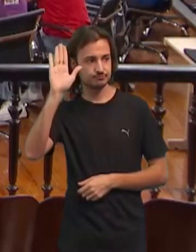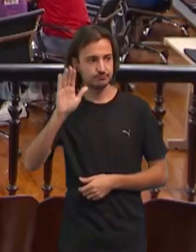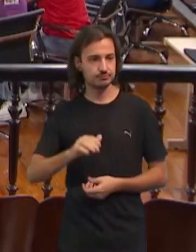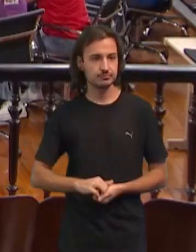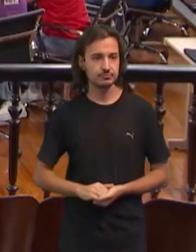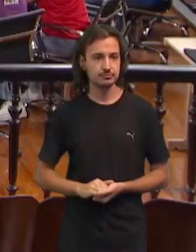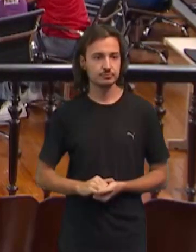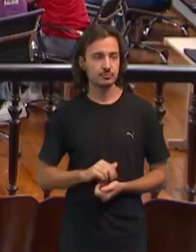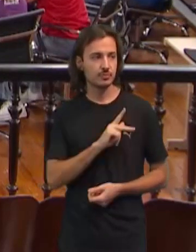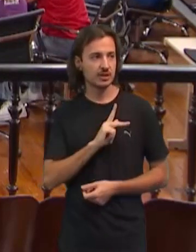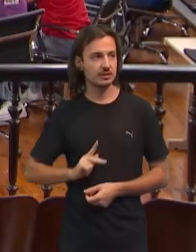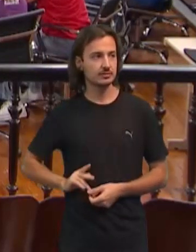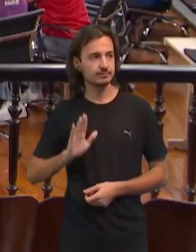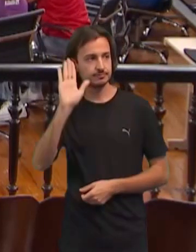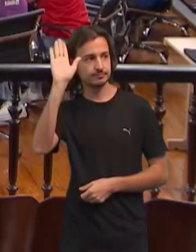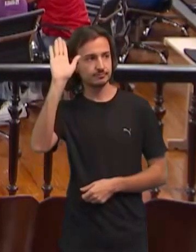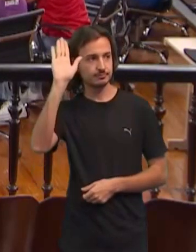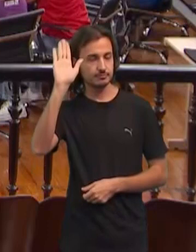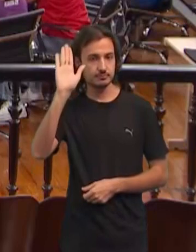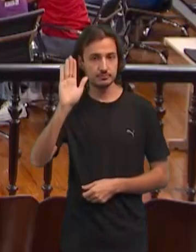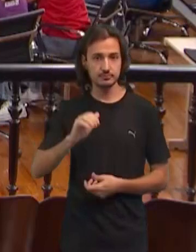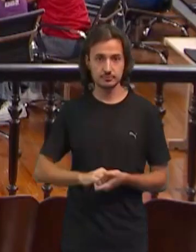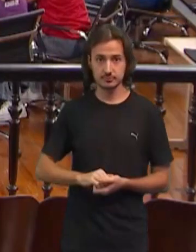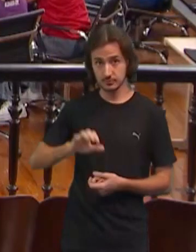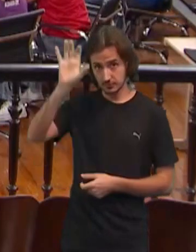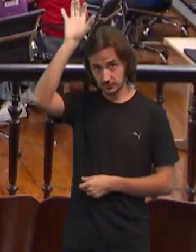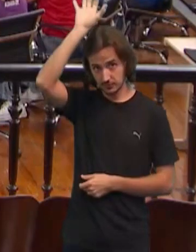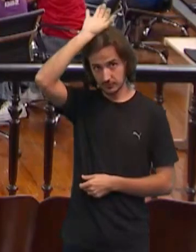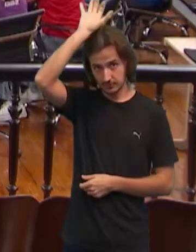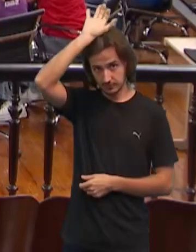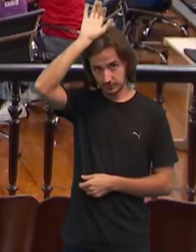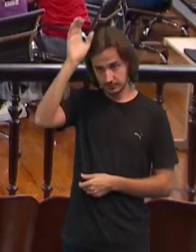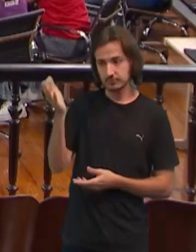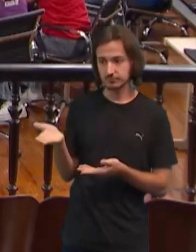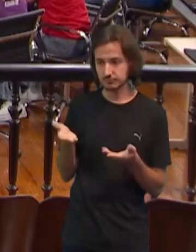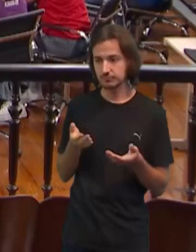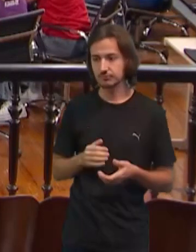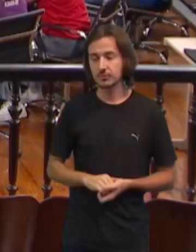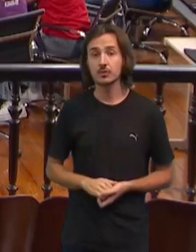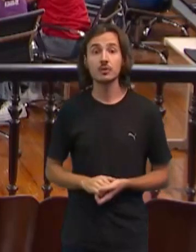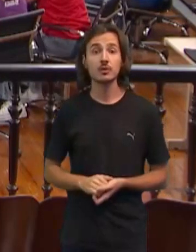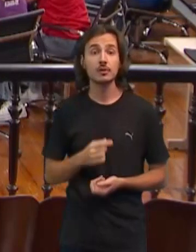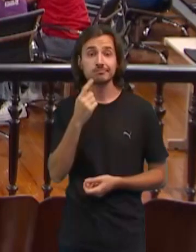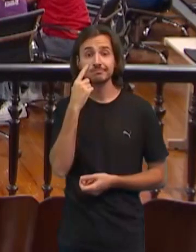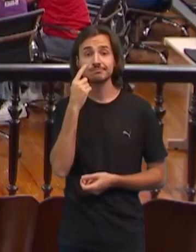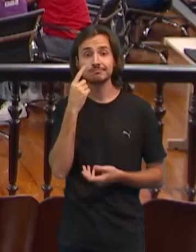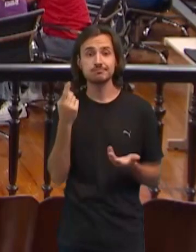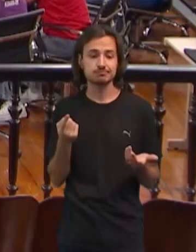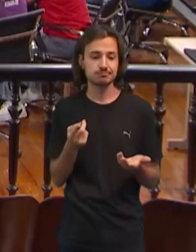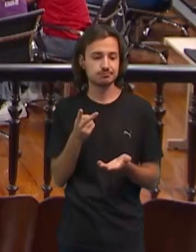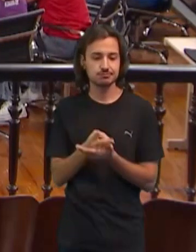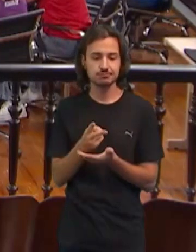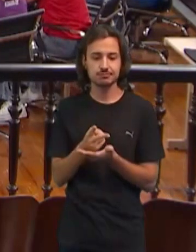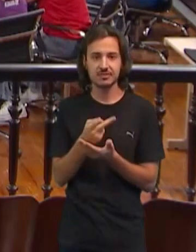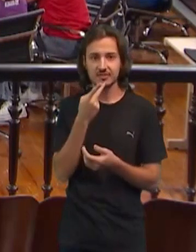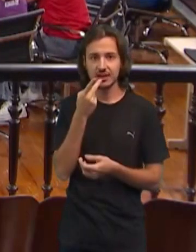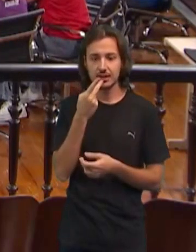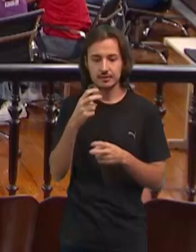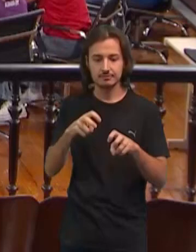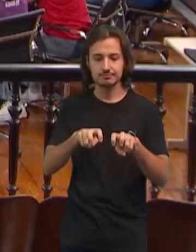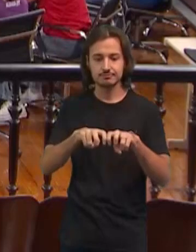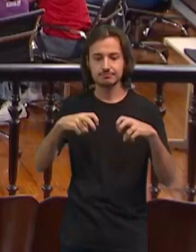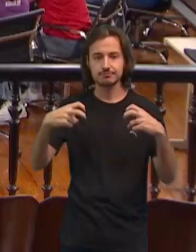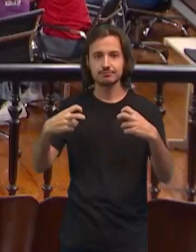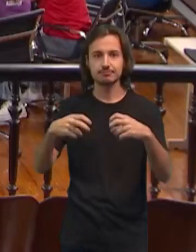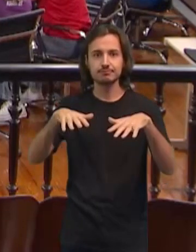Pela ordem, presidente. Pela ordem, vereador Wagner de Oliveira. É porque sempre alegam aqui que o plenário é soberano, né?